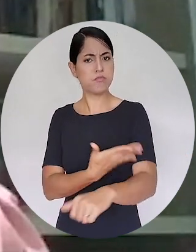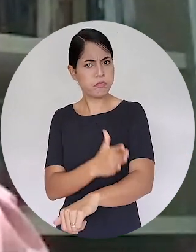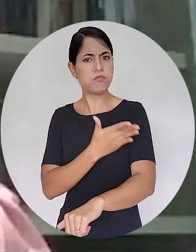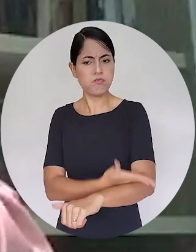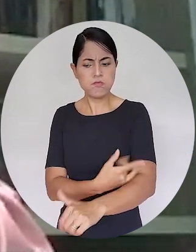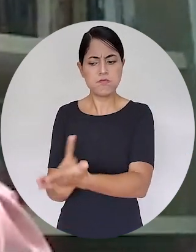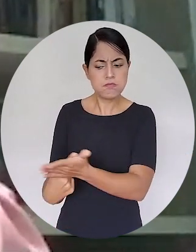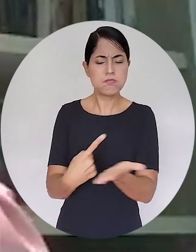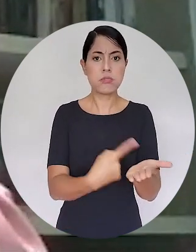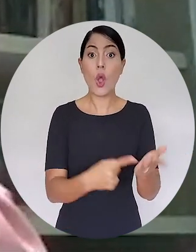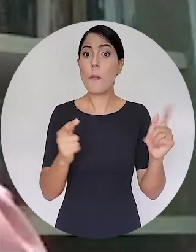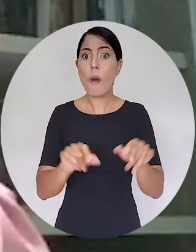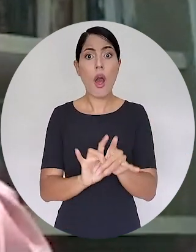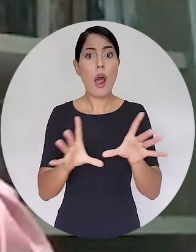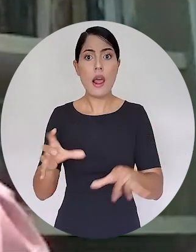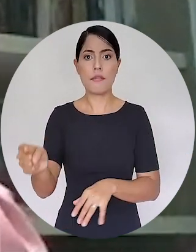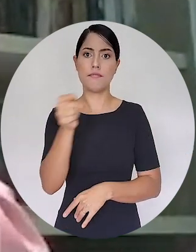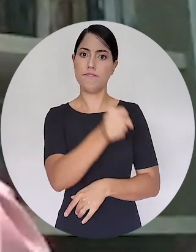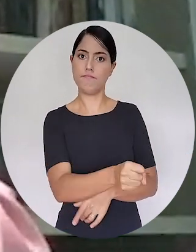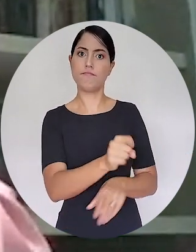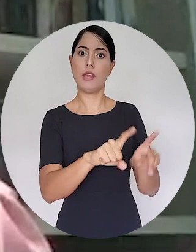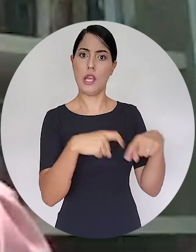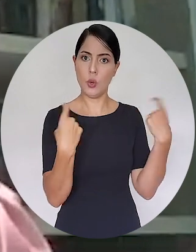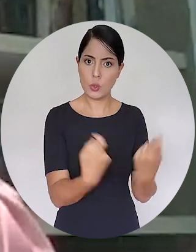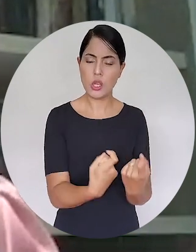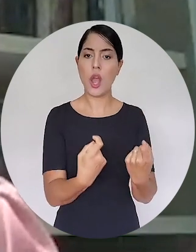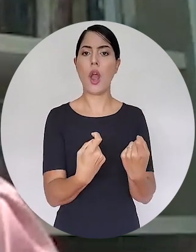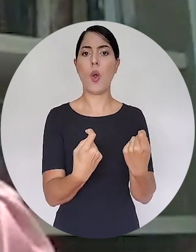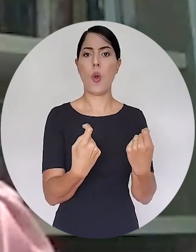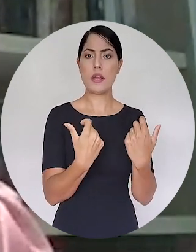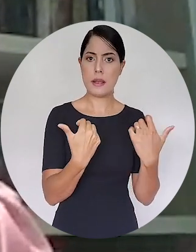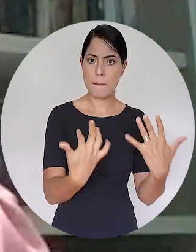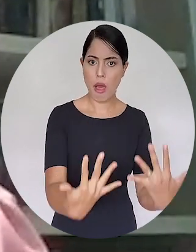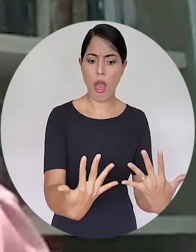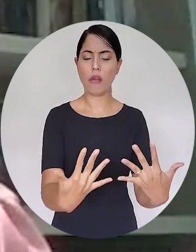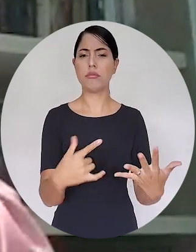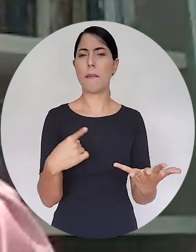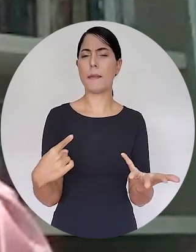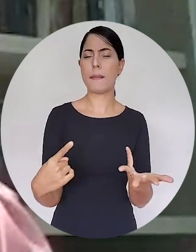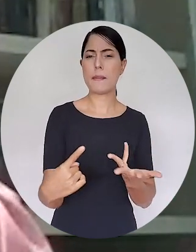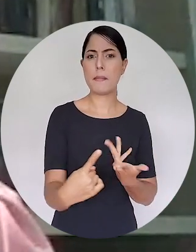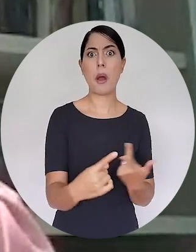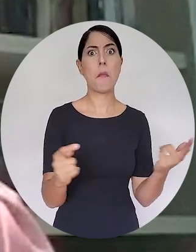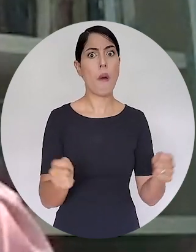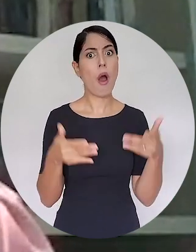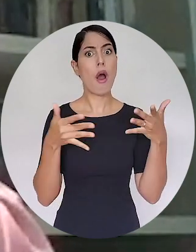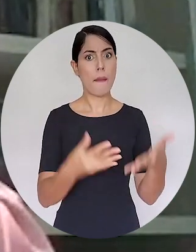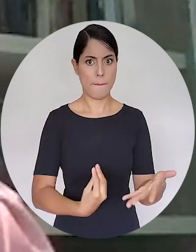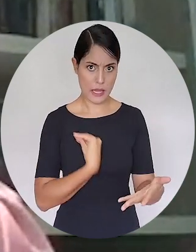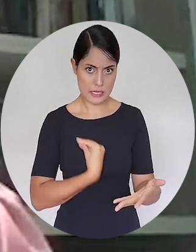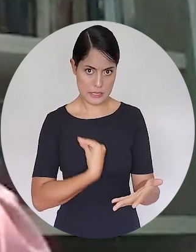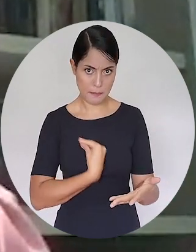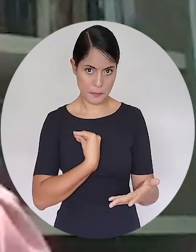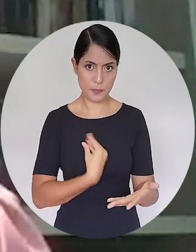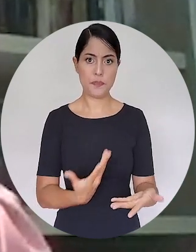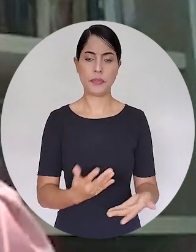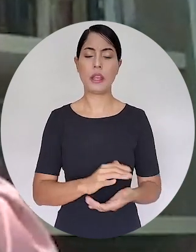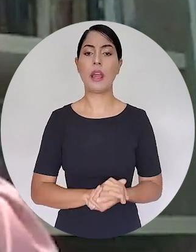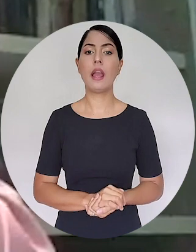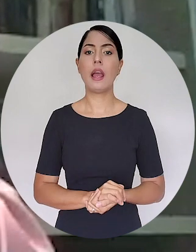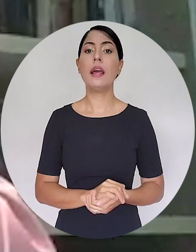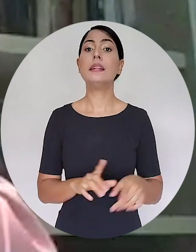permanentemente ali participando de reuniões, participando de assembleias, para se certificar de que esses